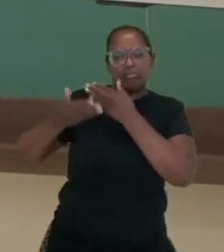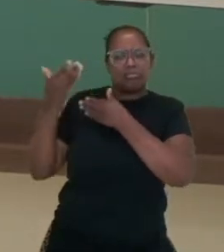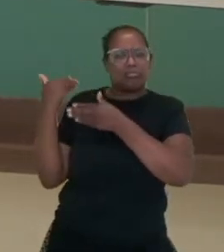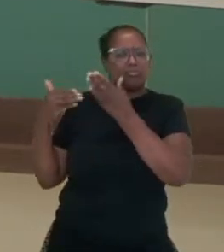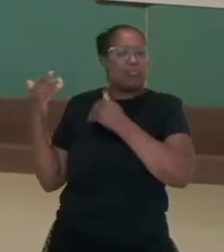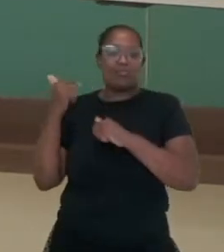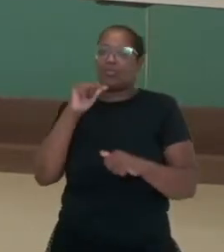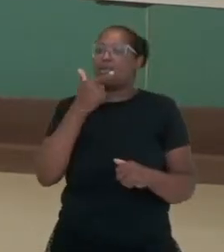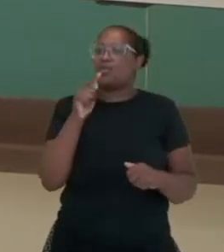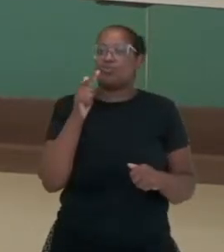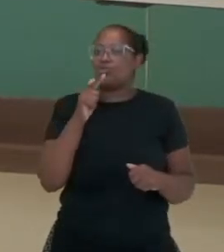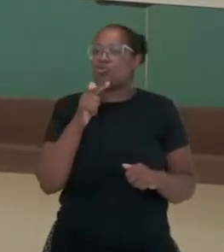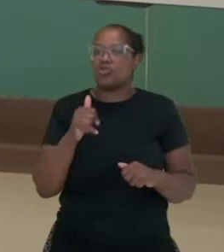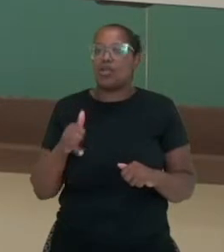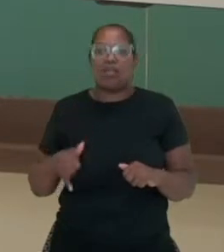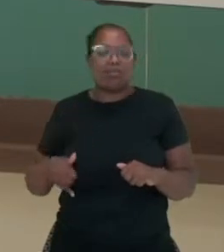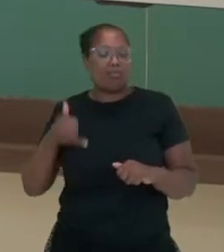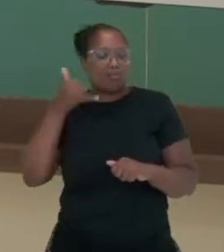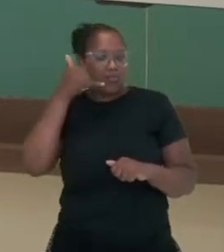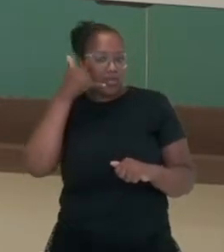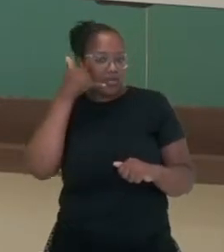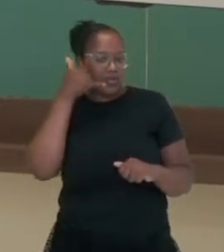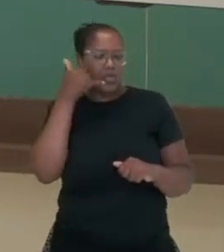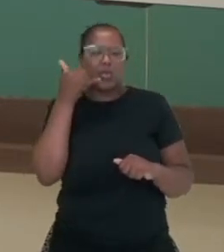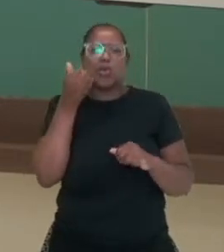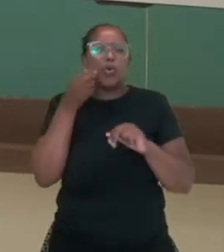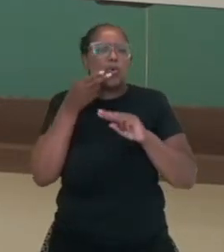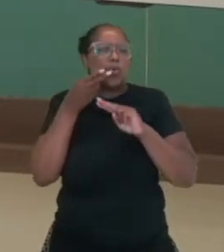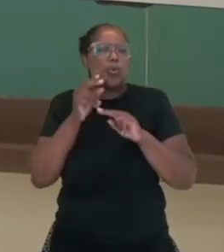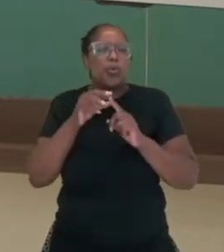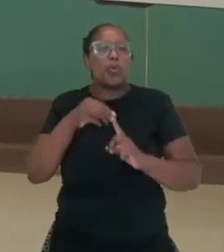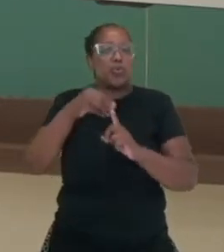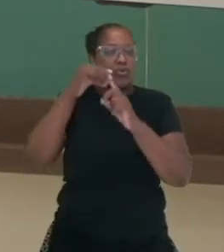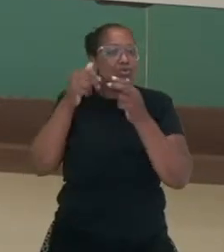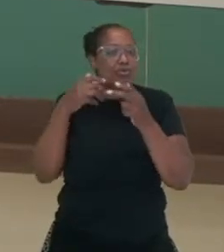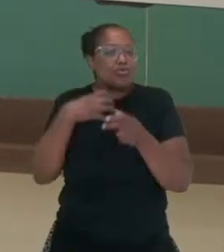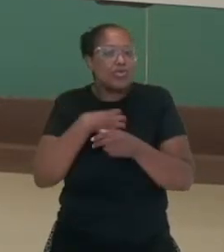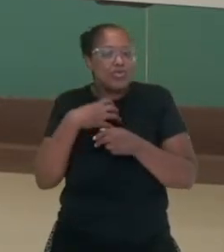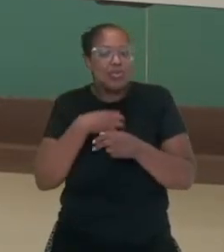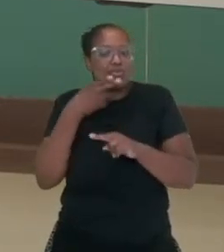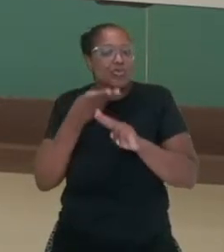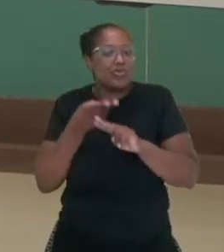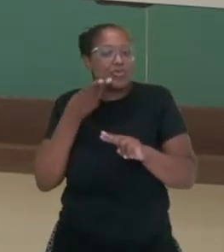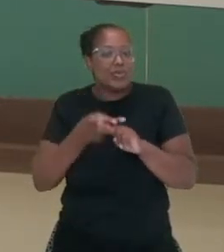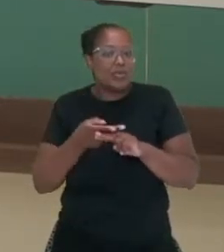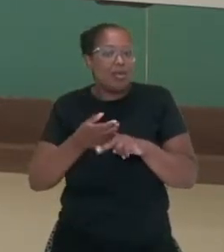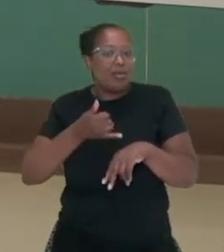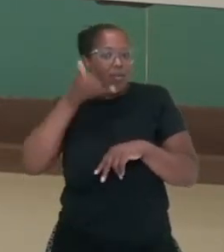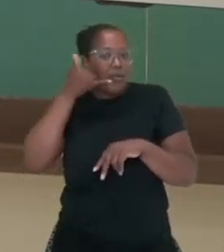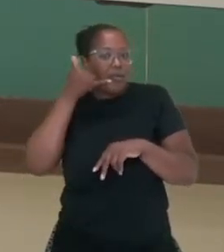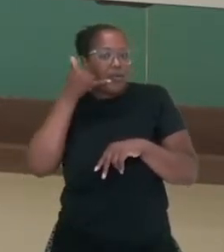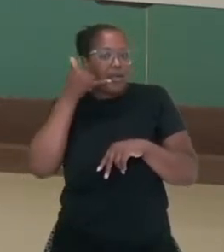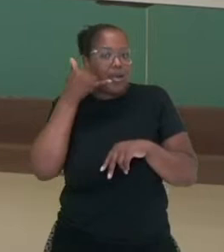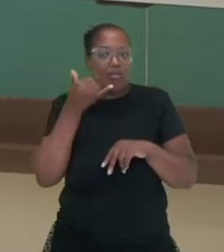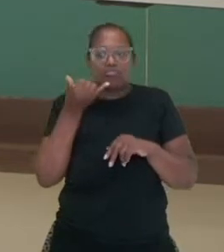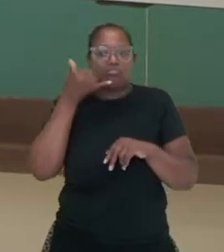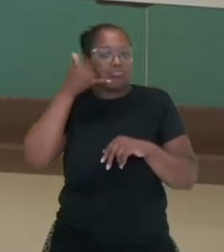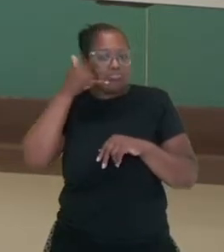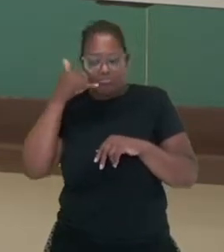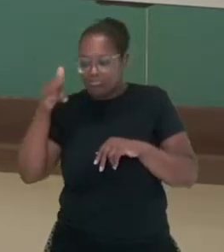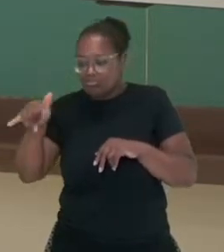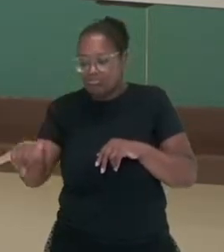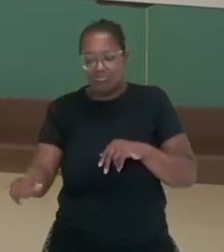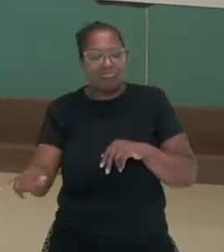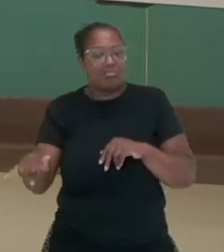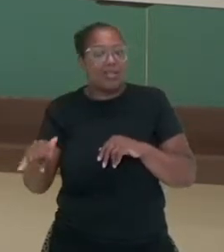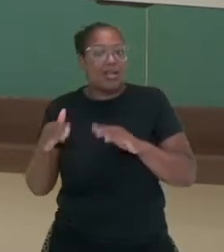existia telefone móvel. A única forma de usar o telefone é o que hoje nós chamamos de telefone fixo. Por que fixo? Porque ele